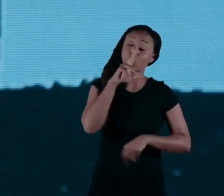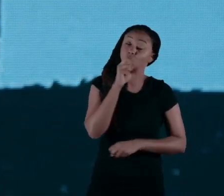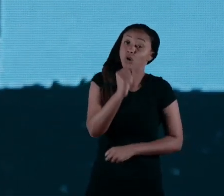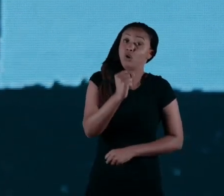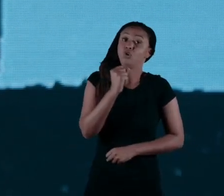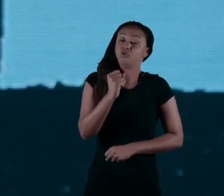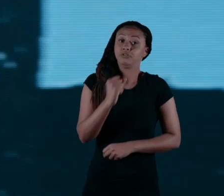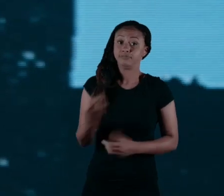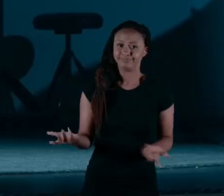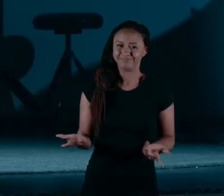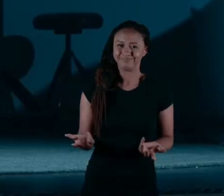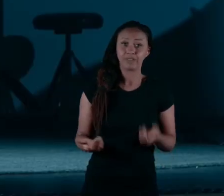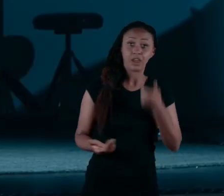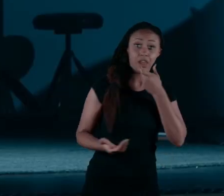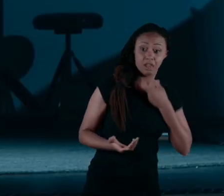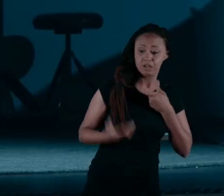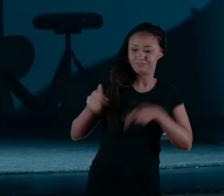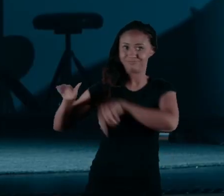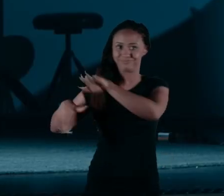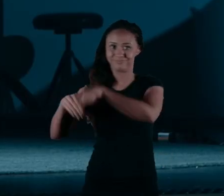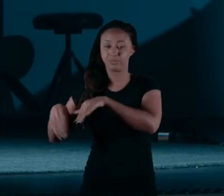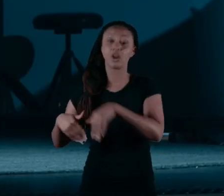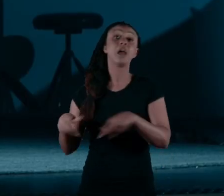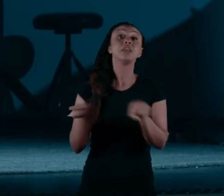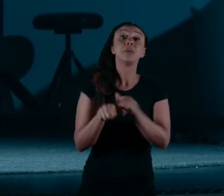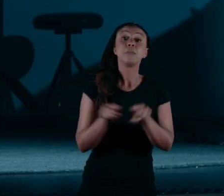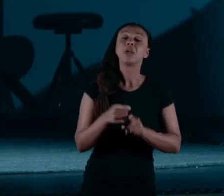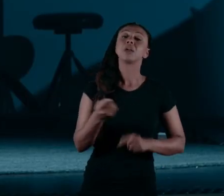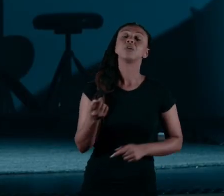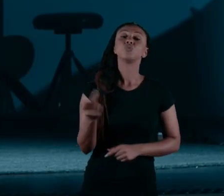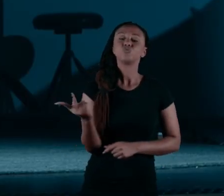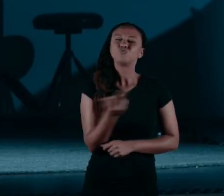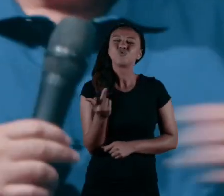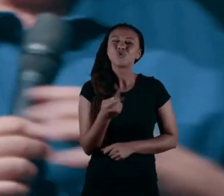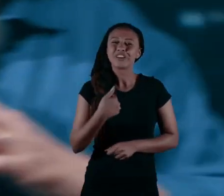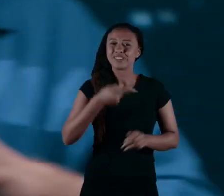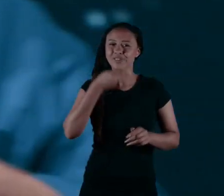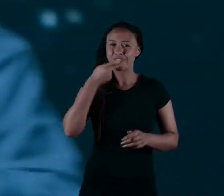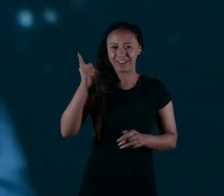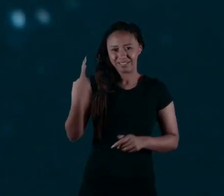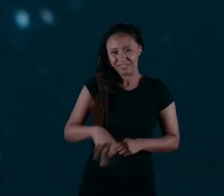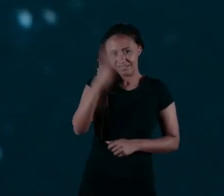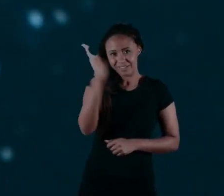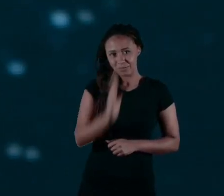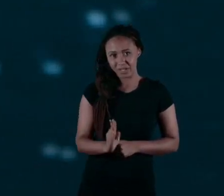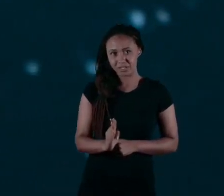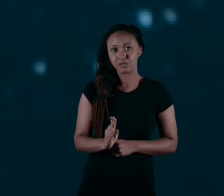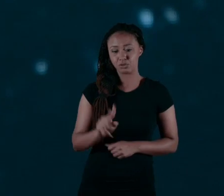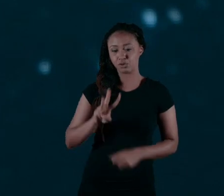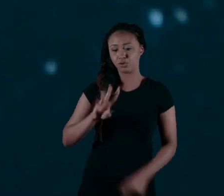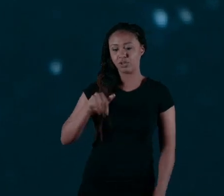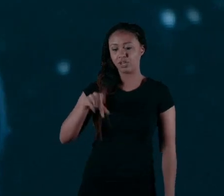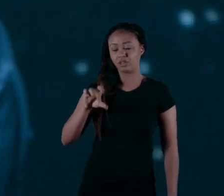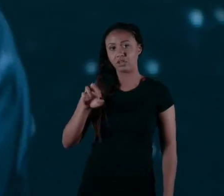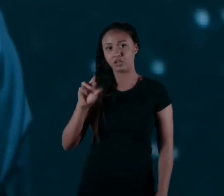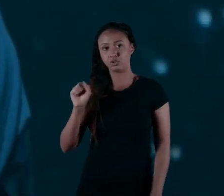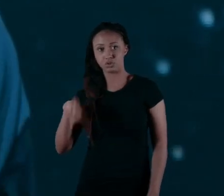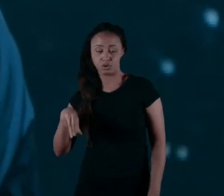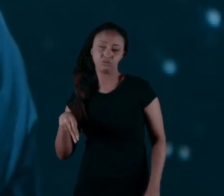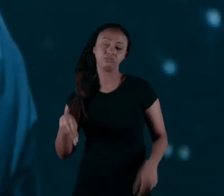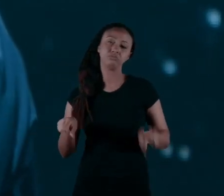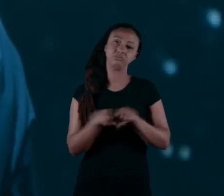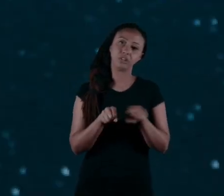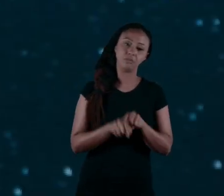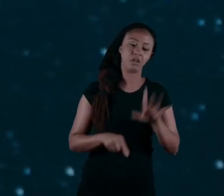esses dois casos que eu citei, Whindersson Nunes e Felipe Neto, os dois maiores youtubers do